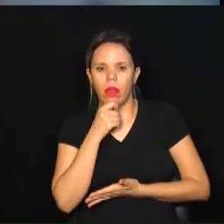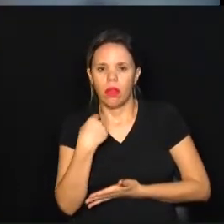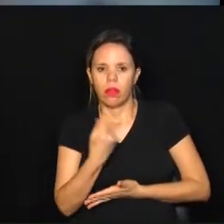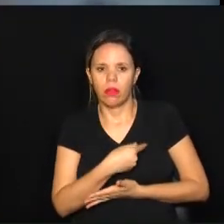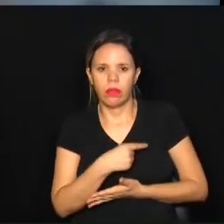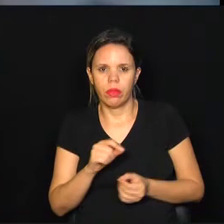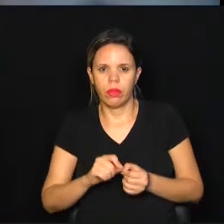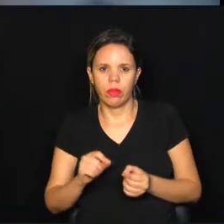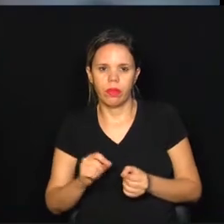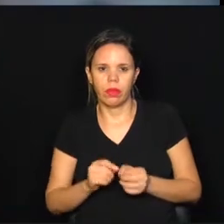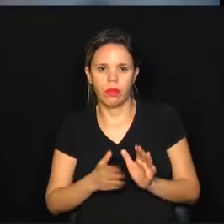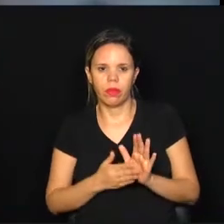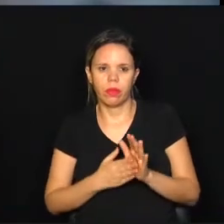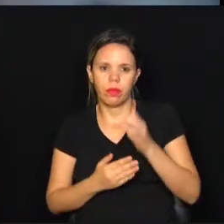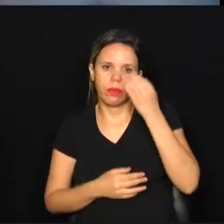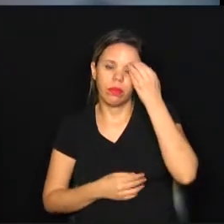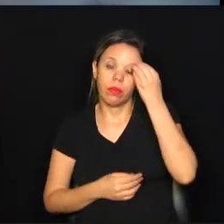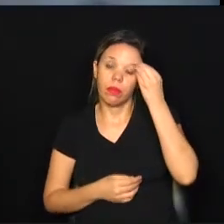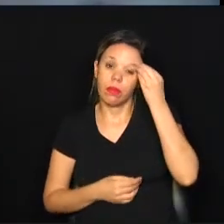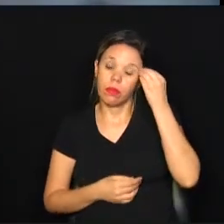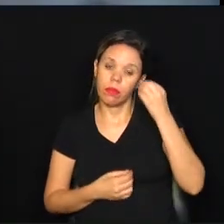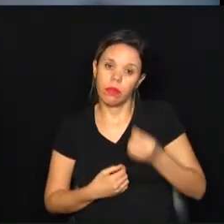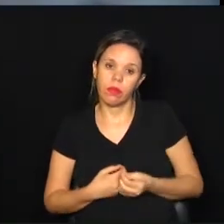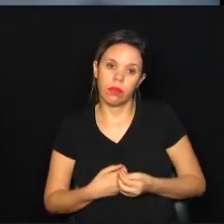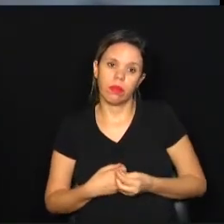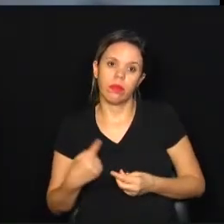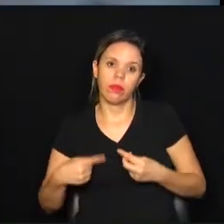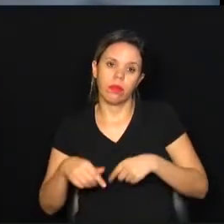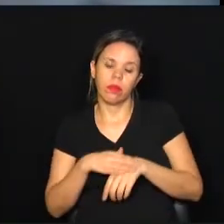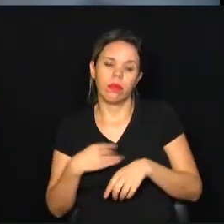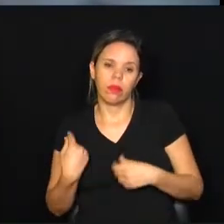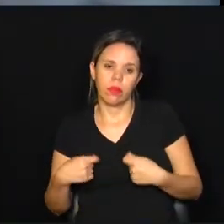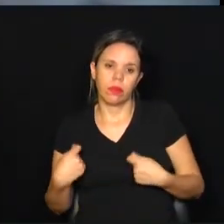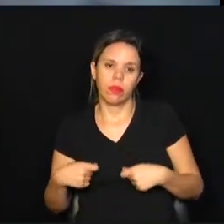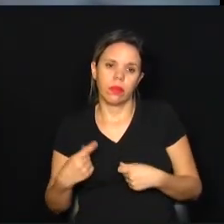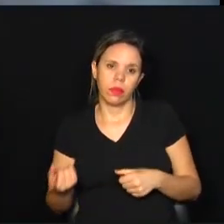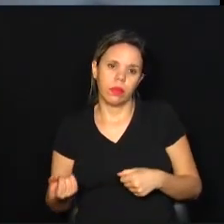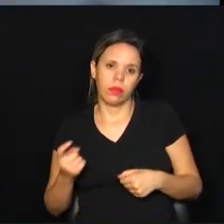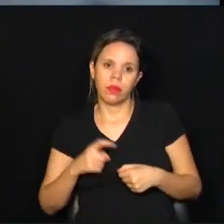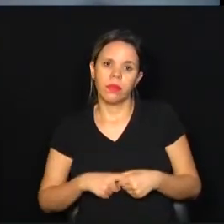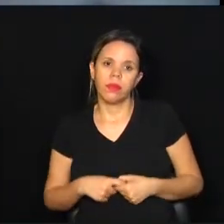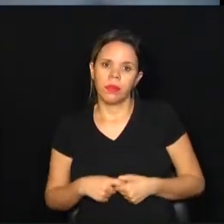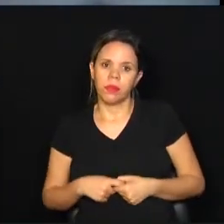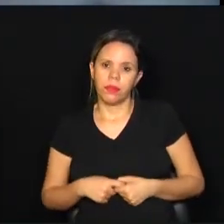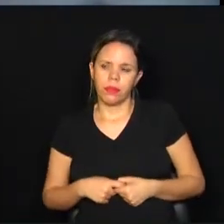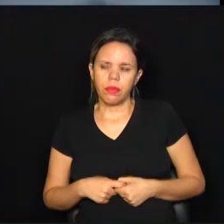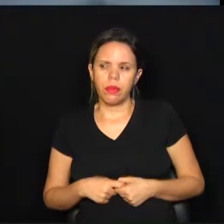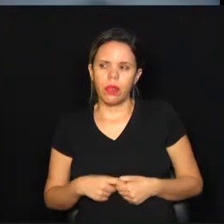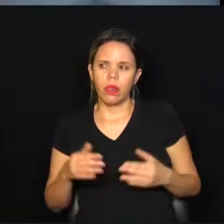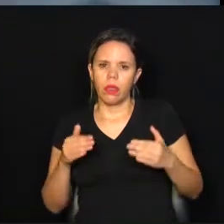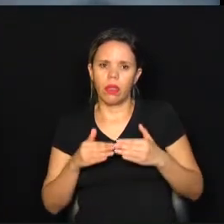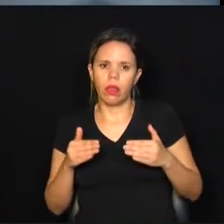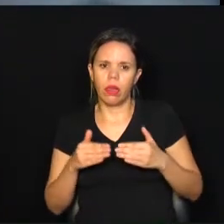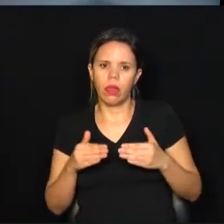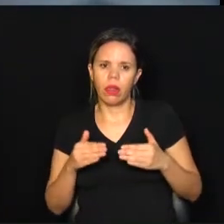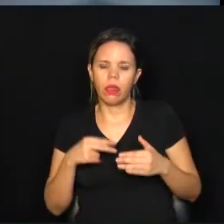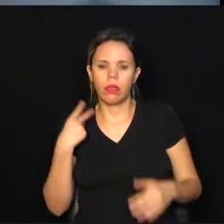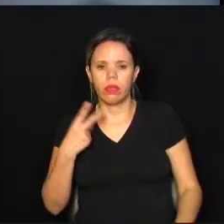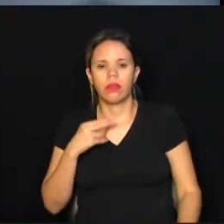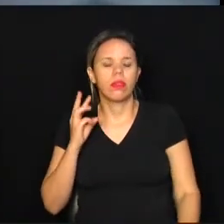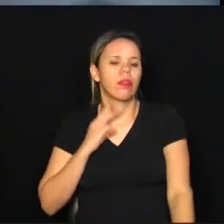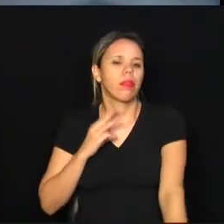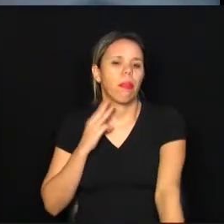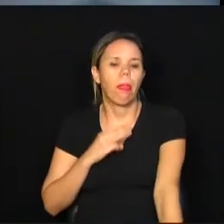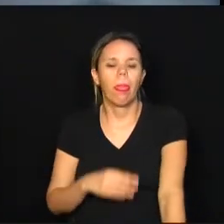gente fez como proposta, né? Então, é esse o debate que a gente precisa retomar. E concordo com o vereador